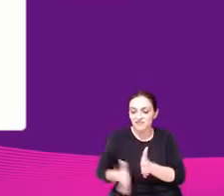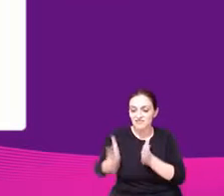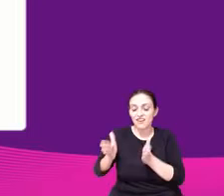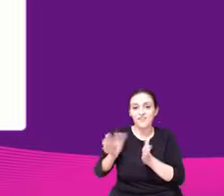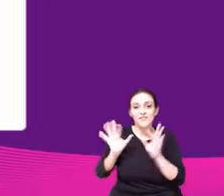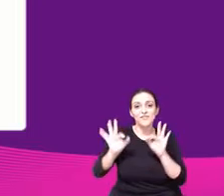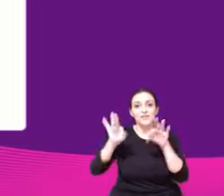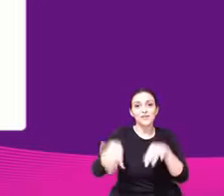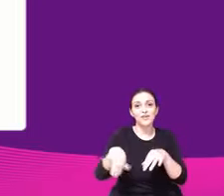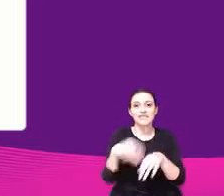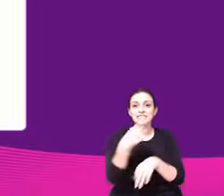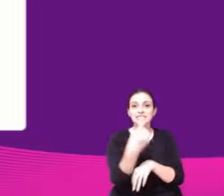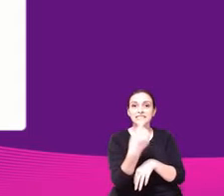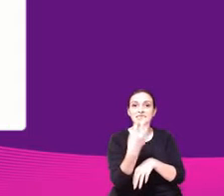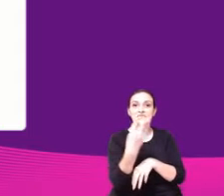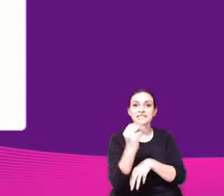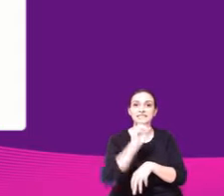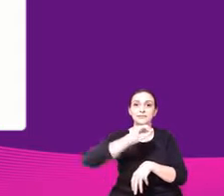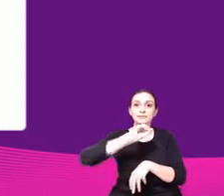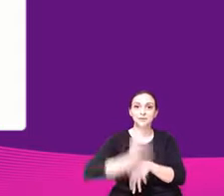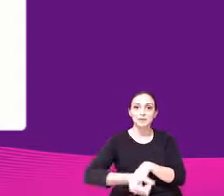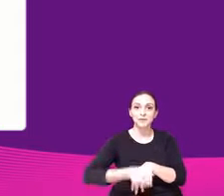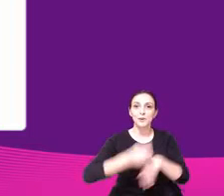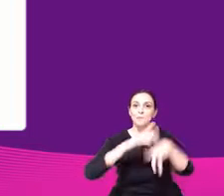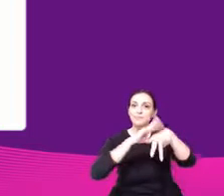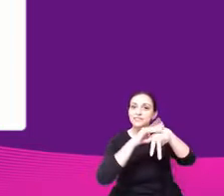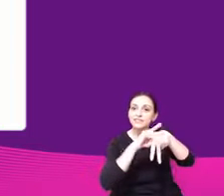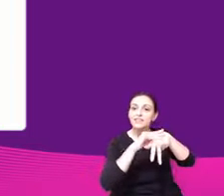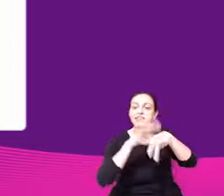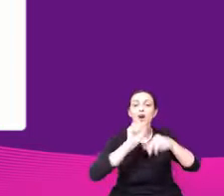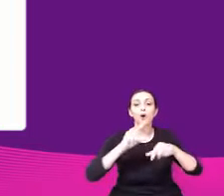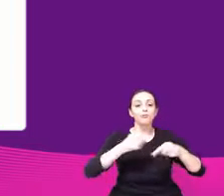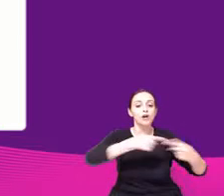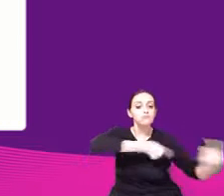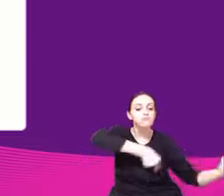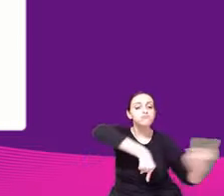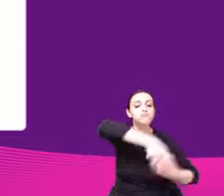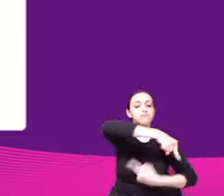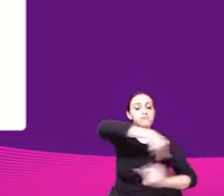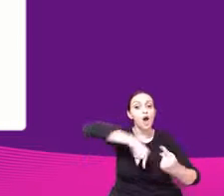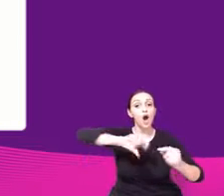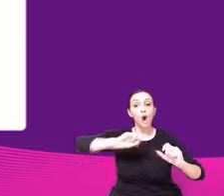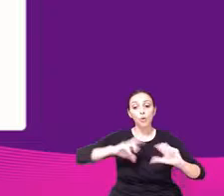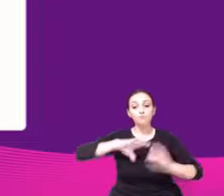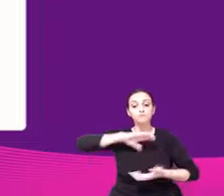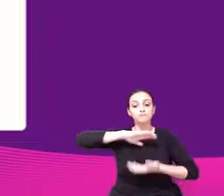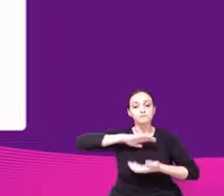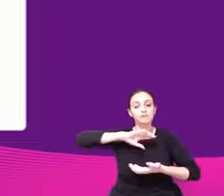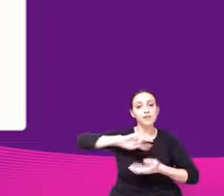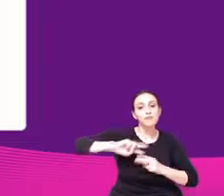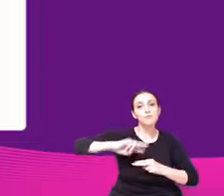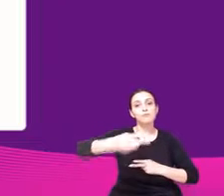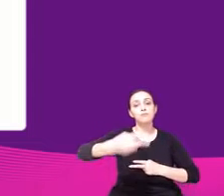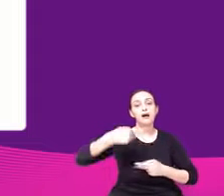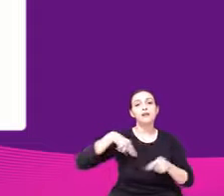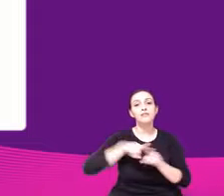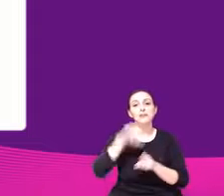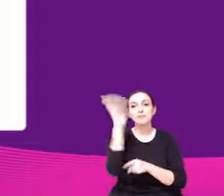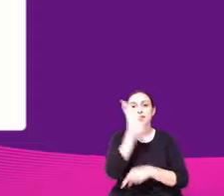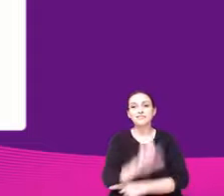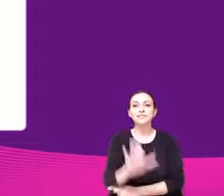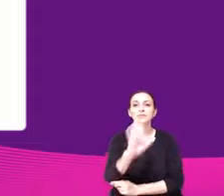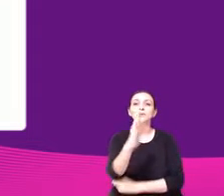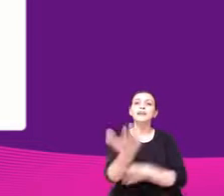mil pacientes que a gente tem em diálise ou transplantados hoje em dia no Brasil, mostra que, na verdade, tratar desses